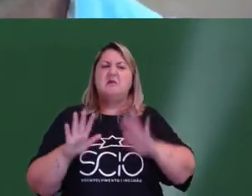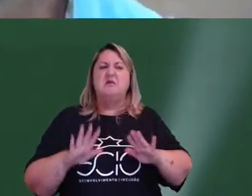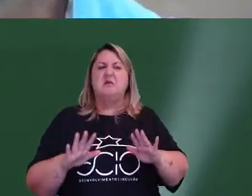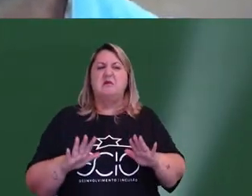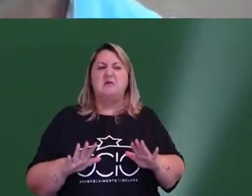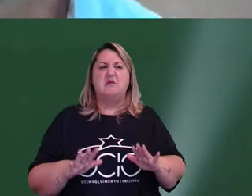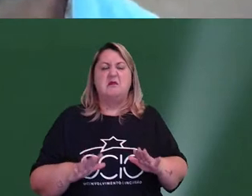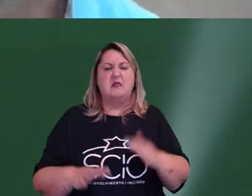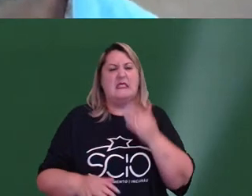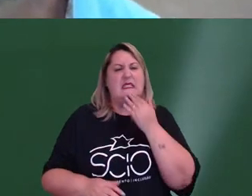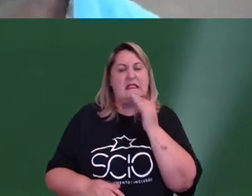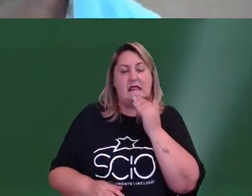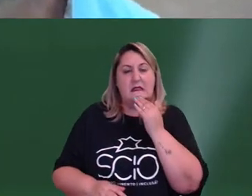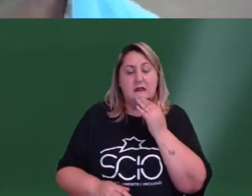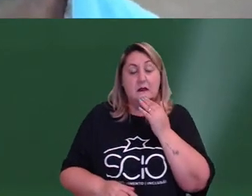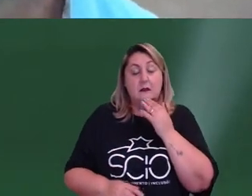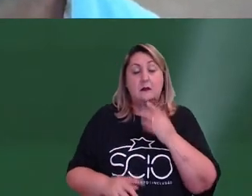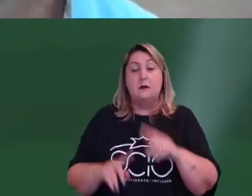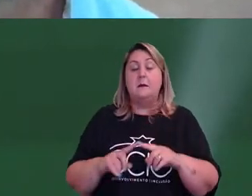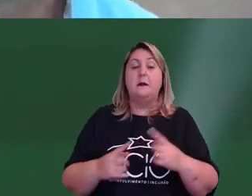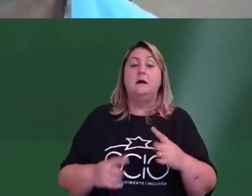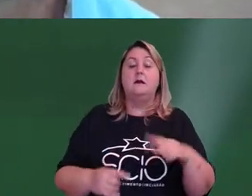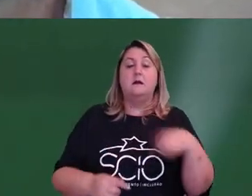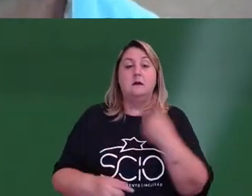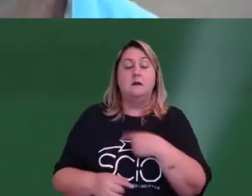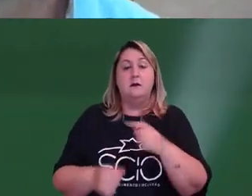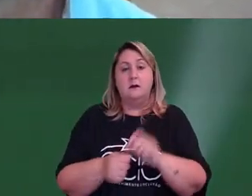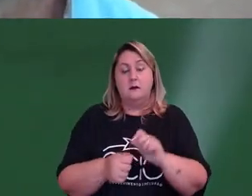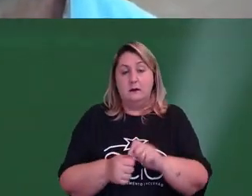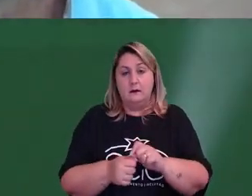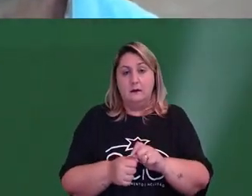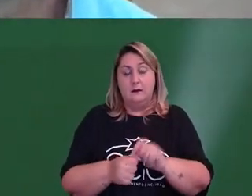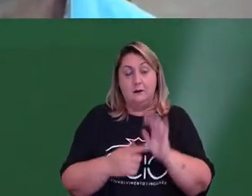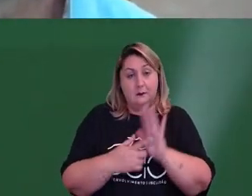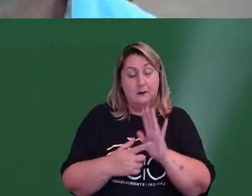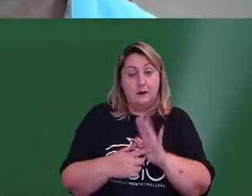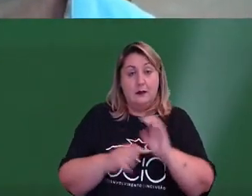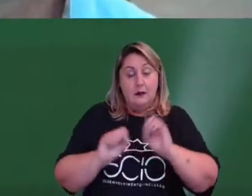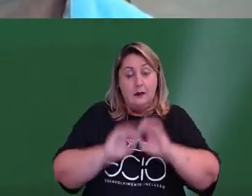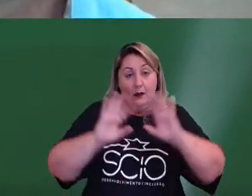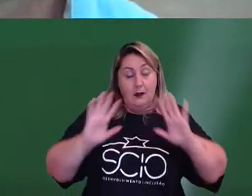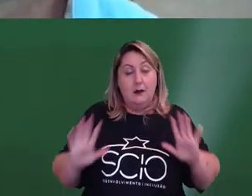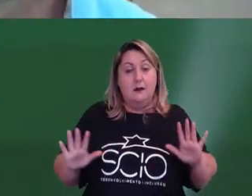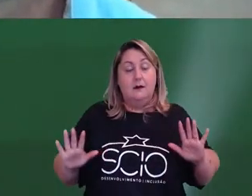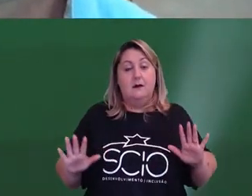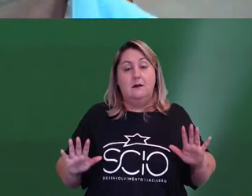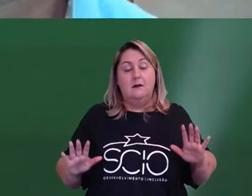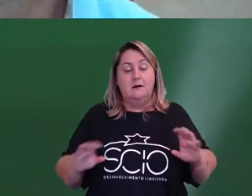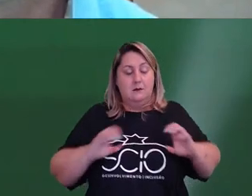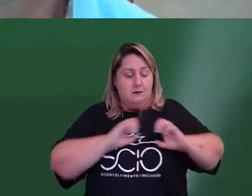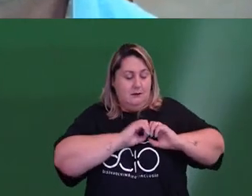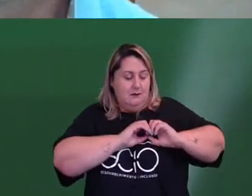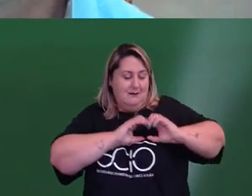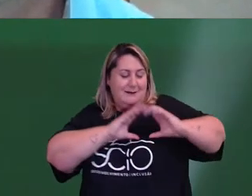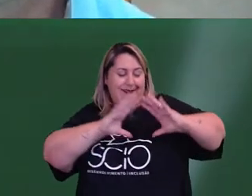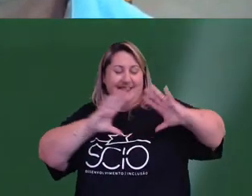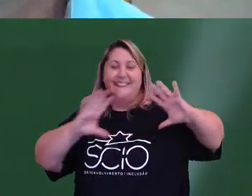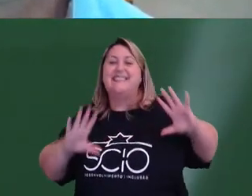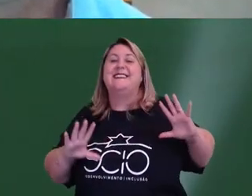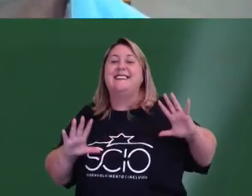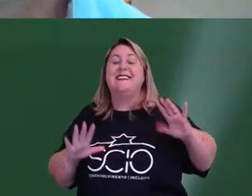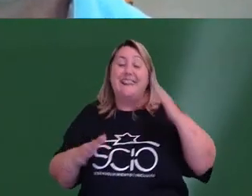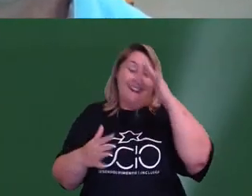de alguma falha ou outra, mas como a gente está fazendo aqui de uma forma tão transparente, tão aberta com o coração, eu acredito